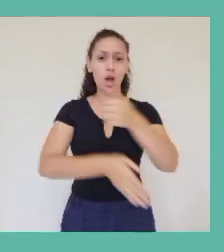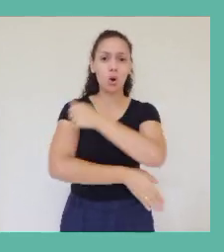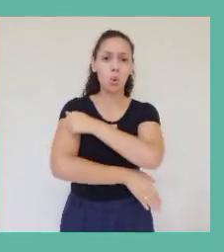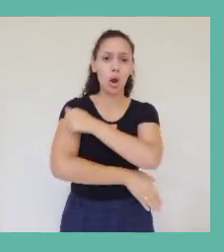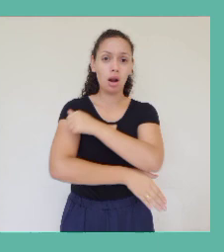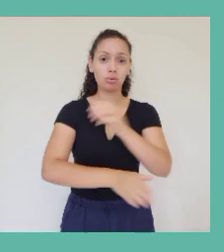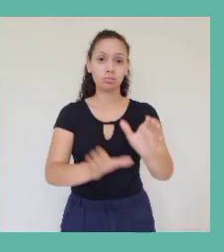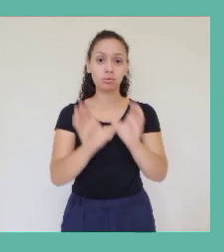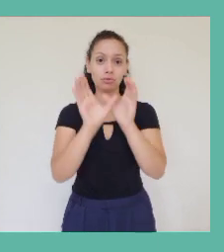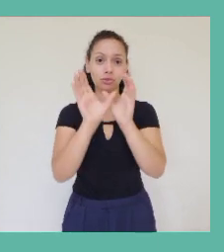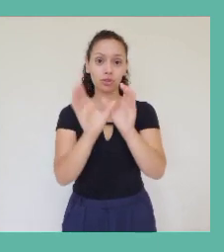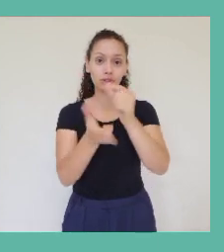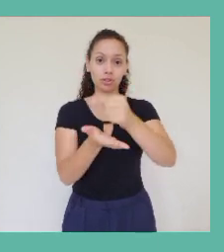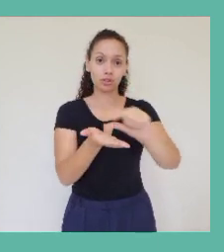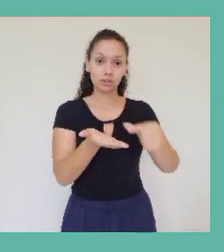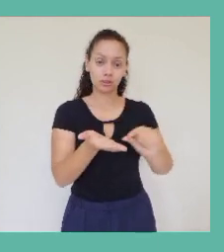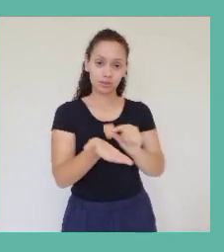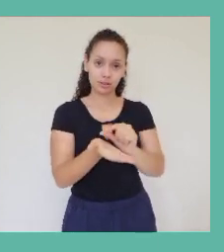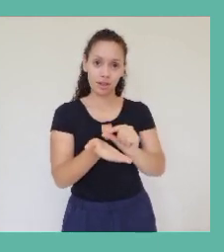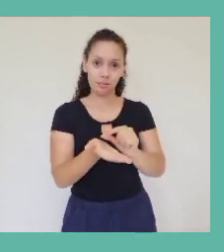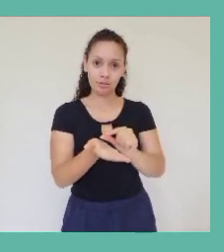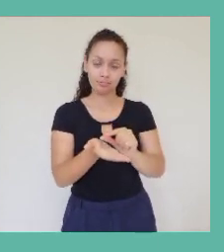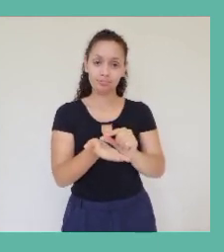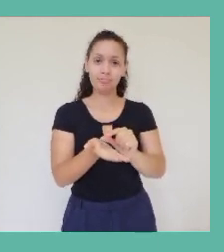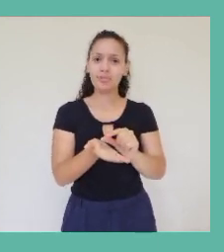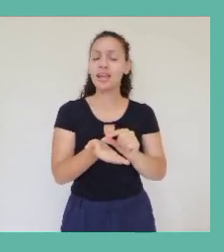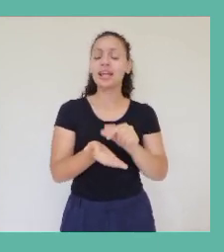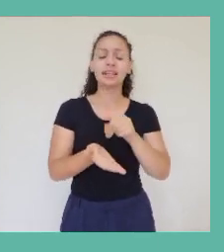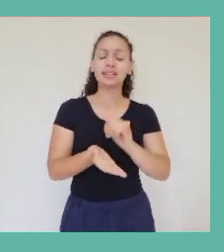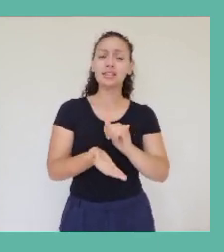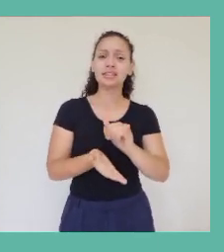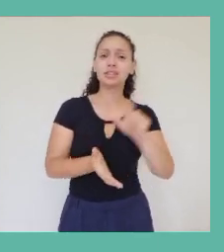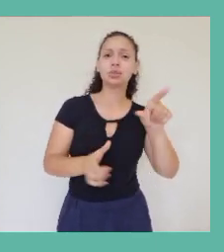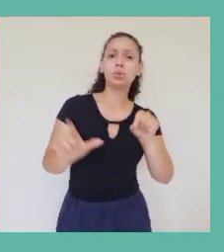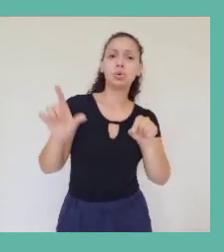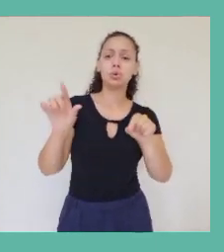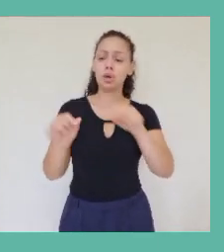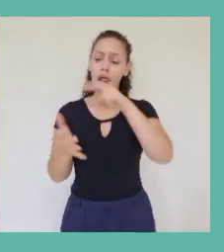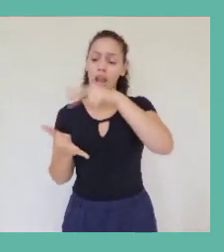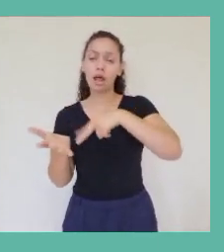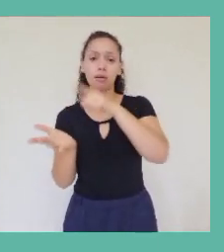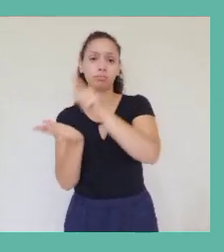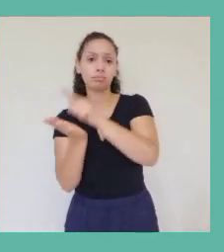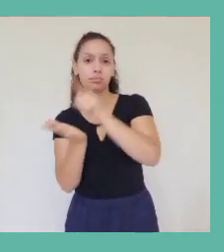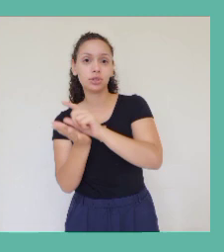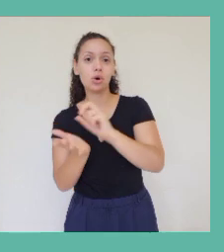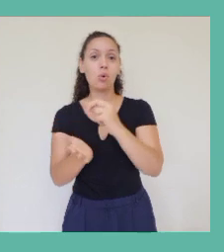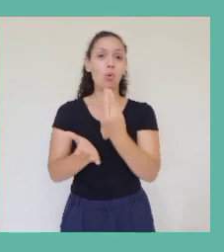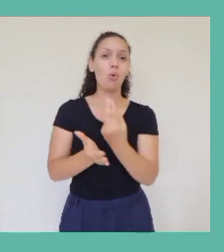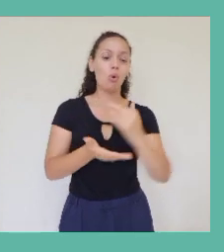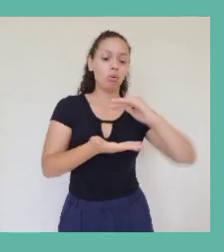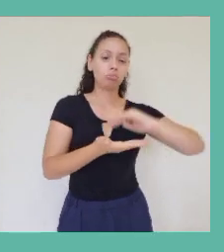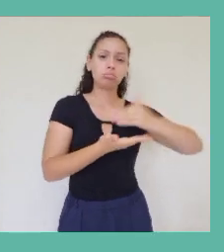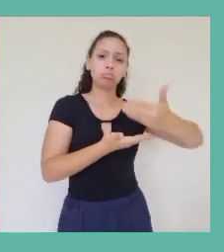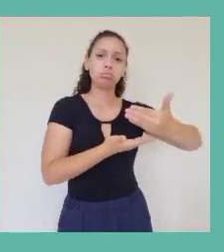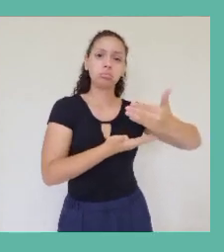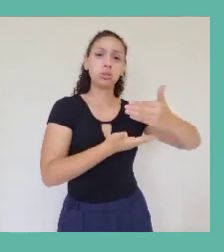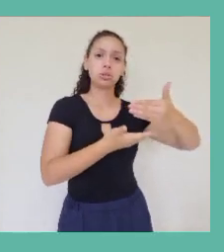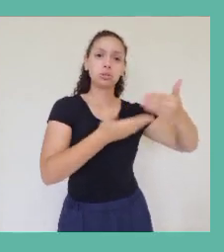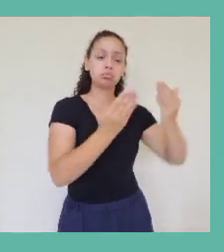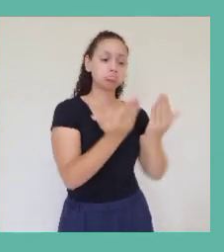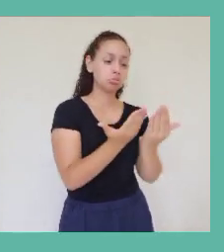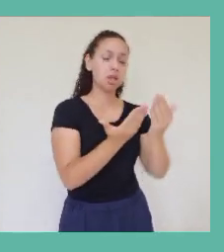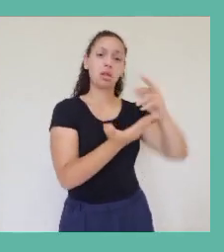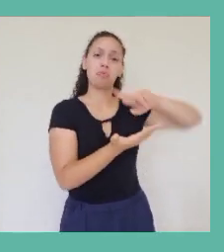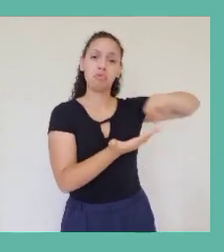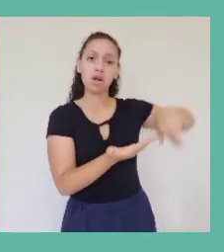sobre a preferência de realizar leitura em tela ou em papel. Para enriquecer esse trabalho, nós